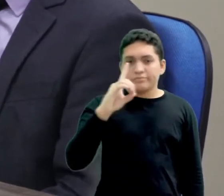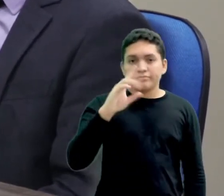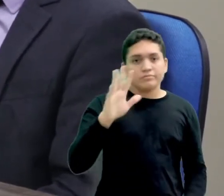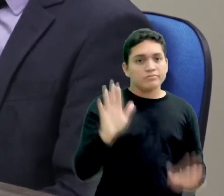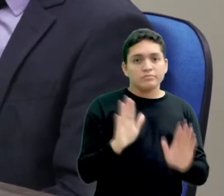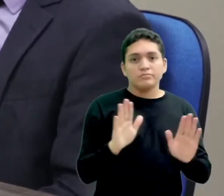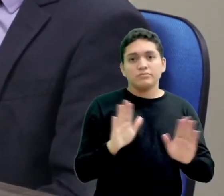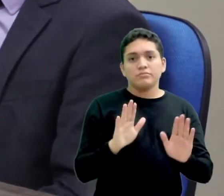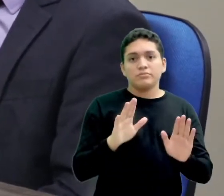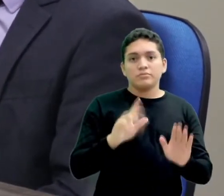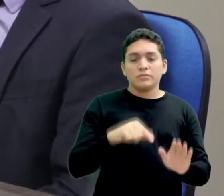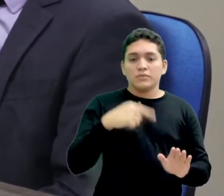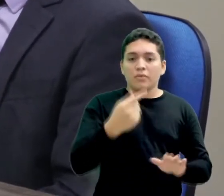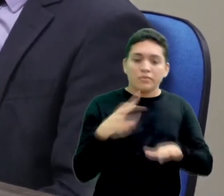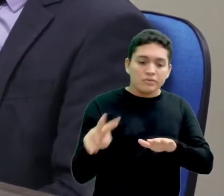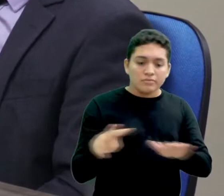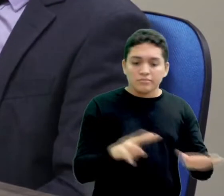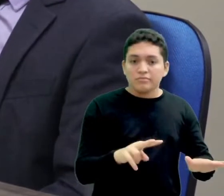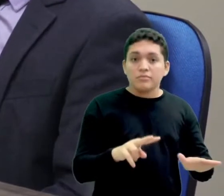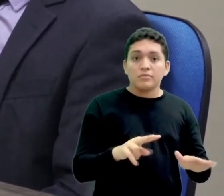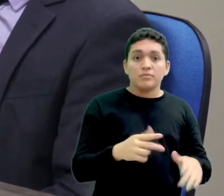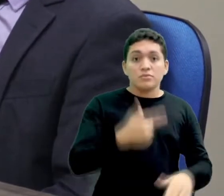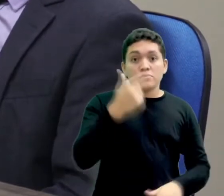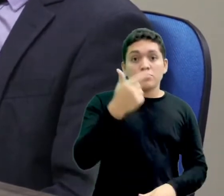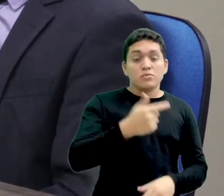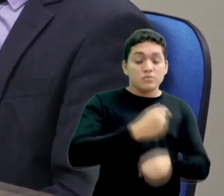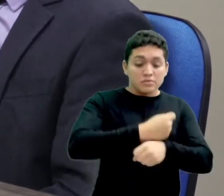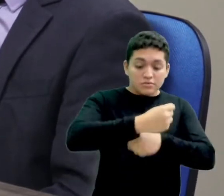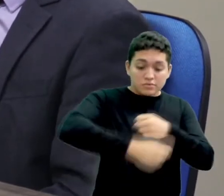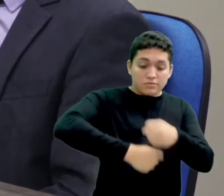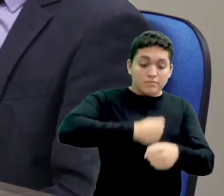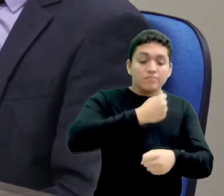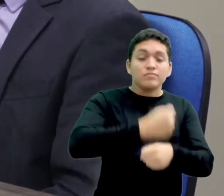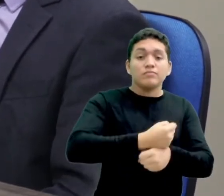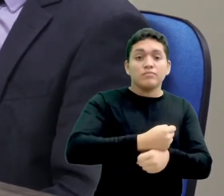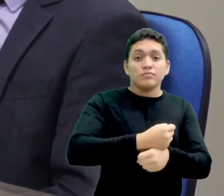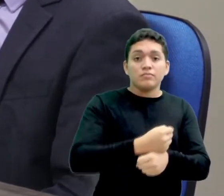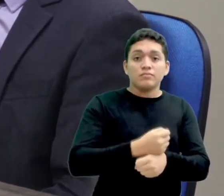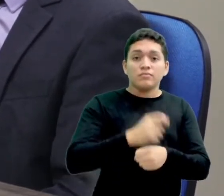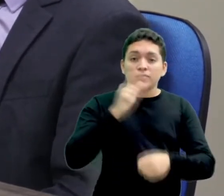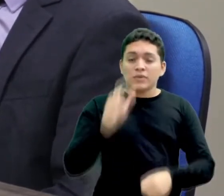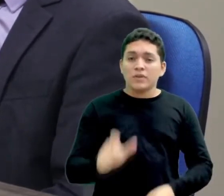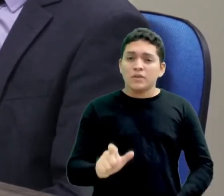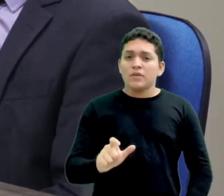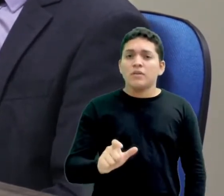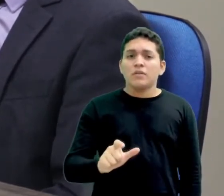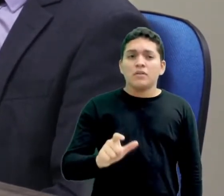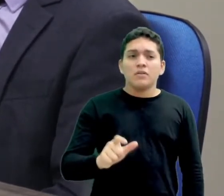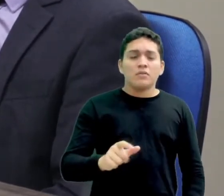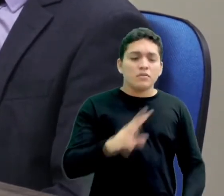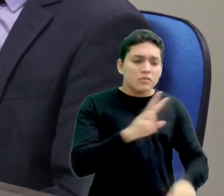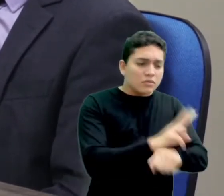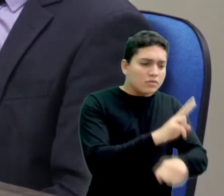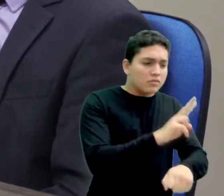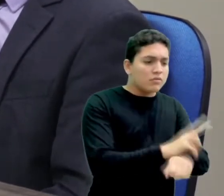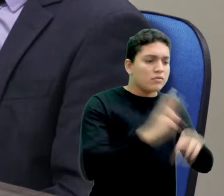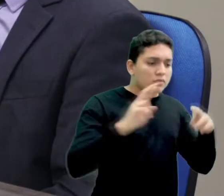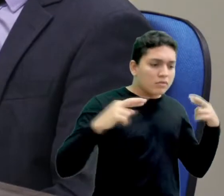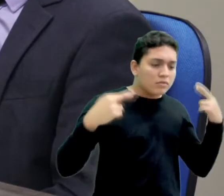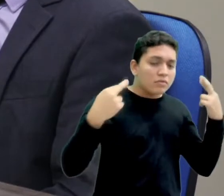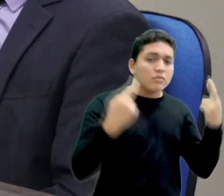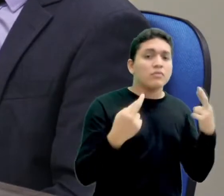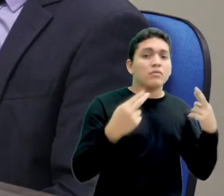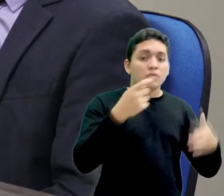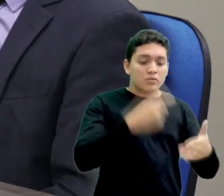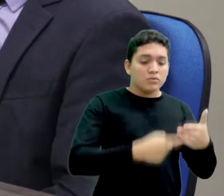foi na outra semana. Passados 2 anos, Absalão tosqueava as ovelhas em Baal-Azor. Aí o